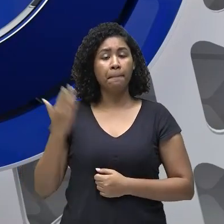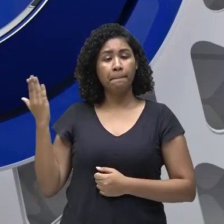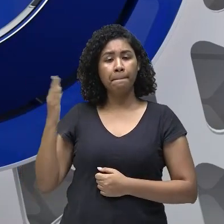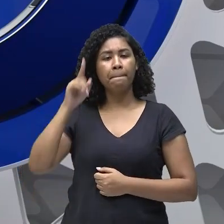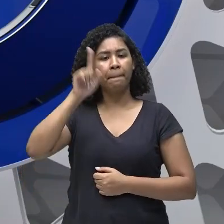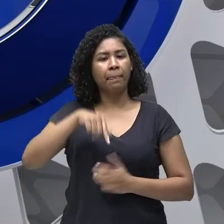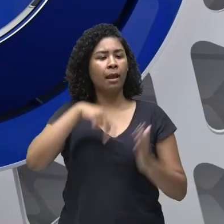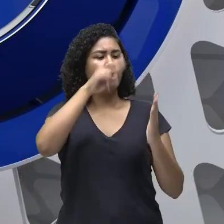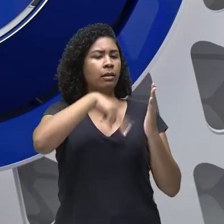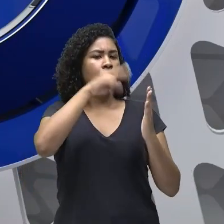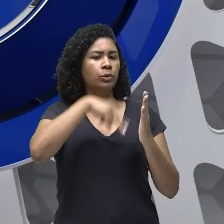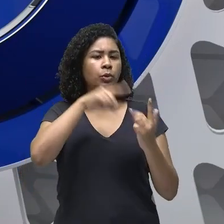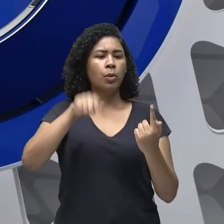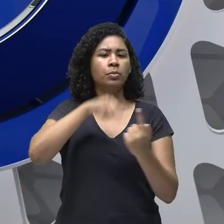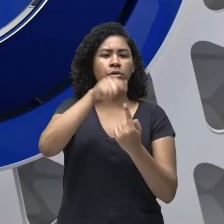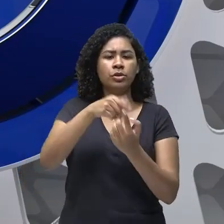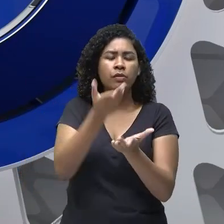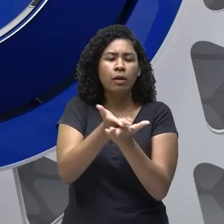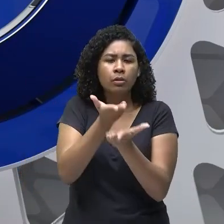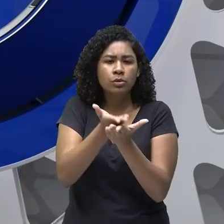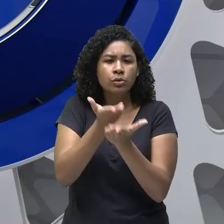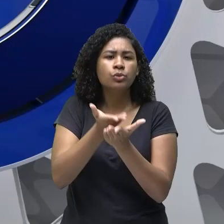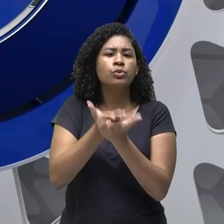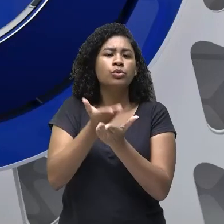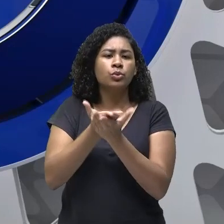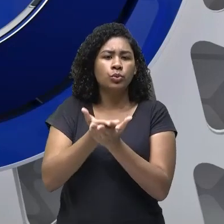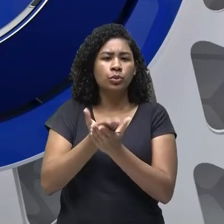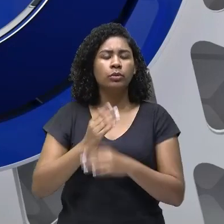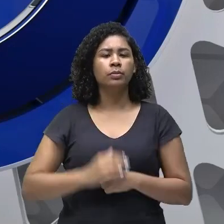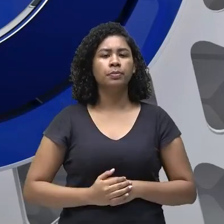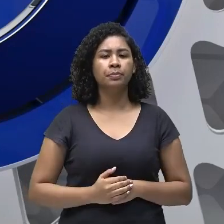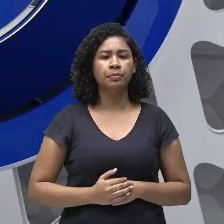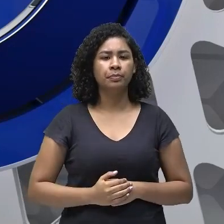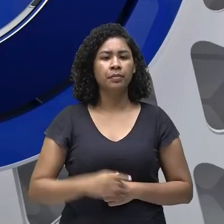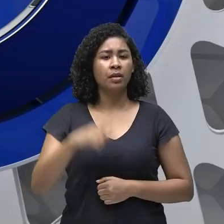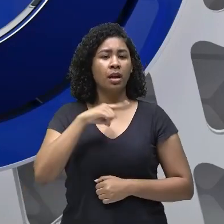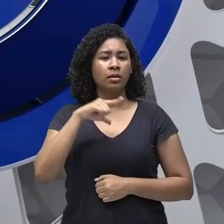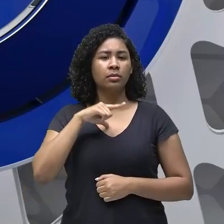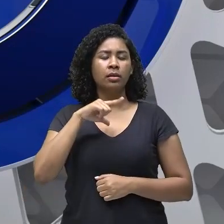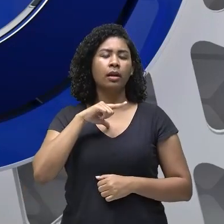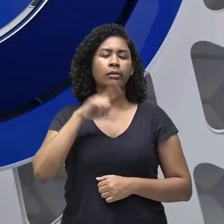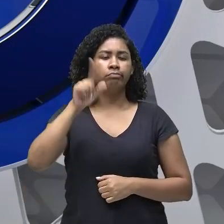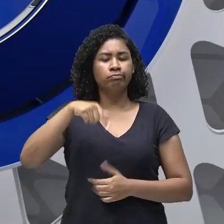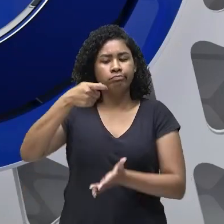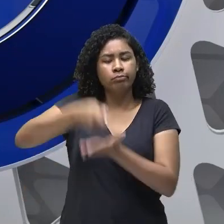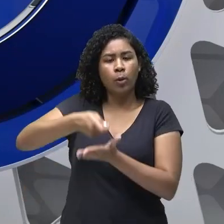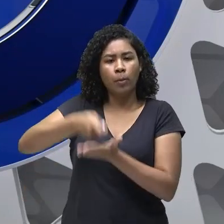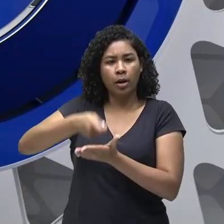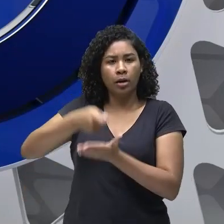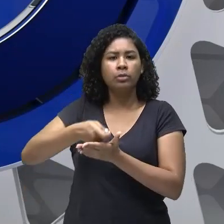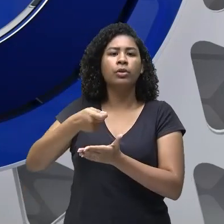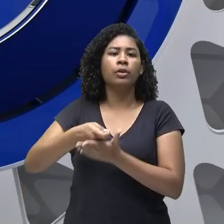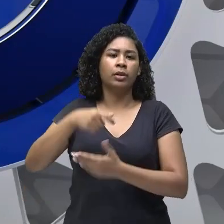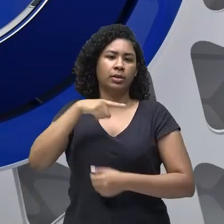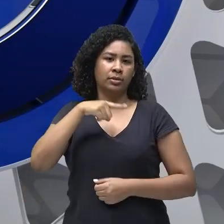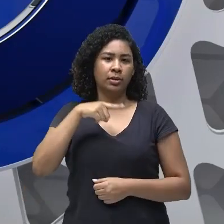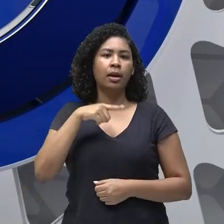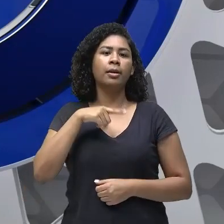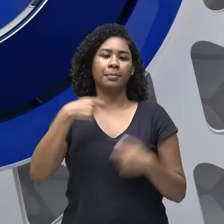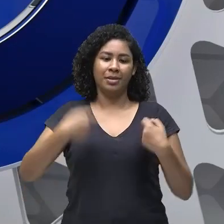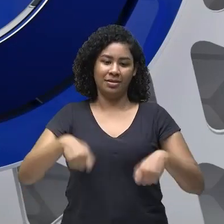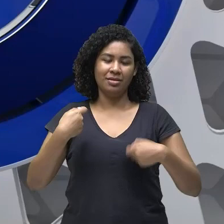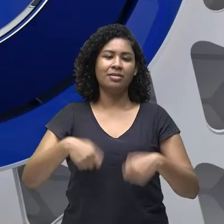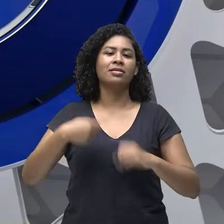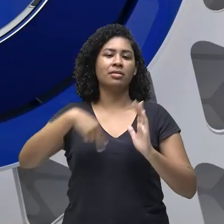para estudo, uma leitura que tem aí um sentido de obrigatoriedade, aquilo que você tem que ler